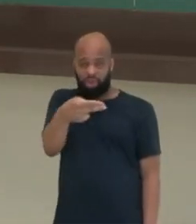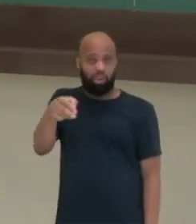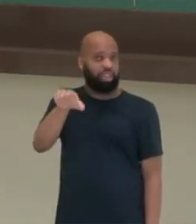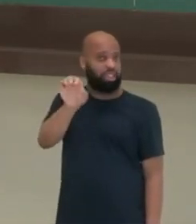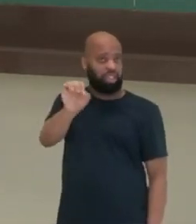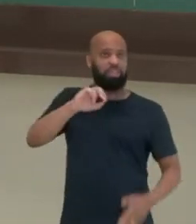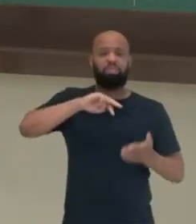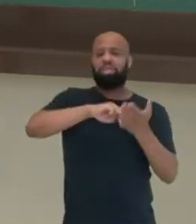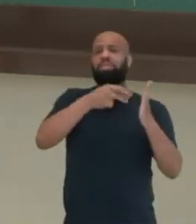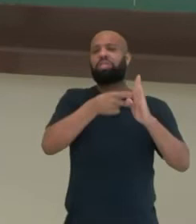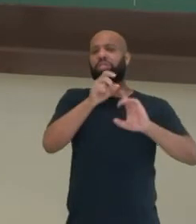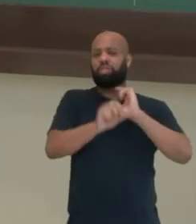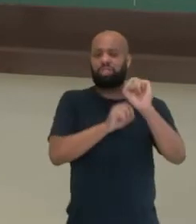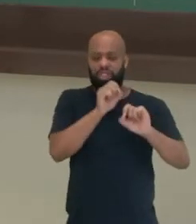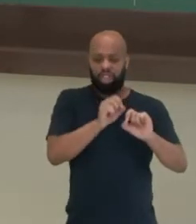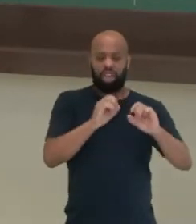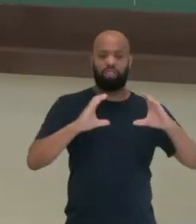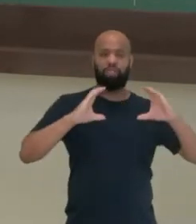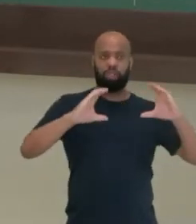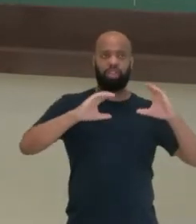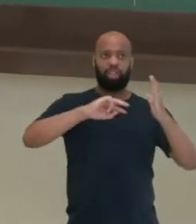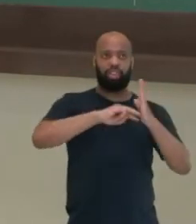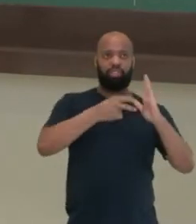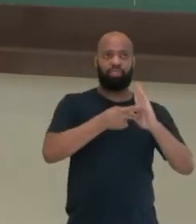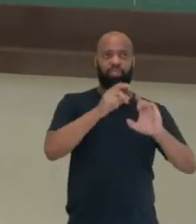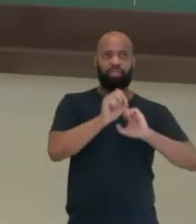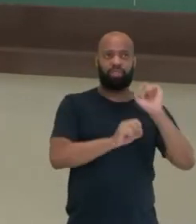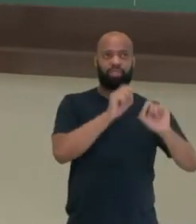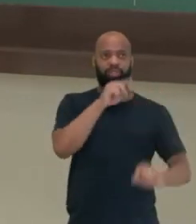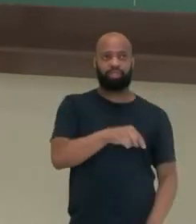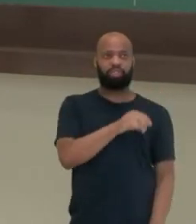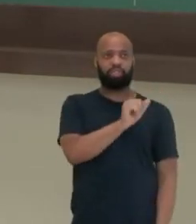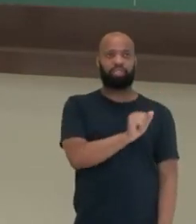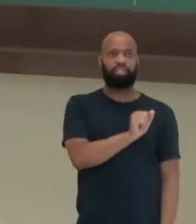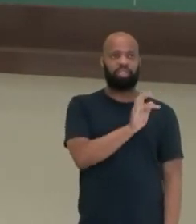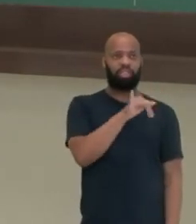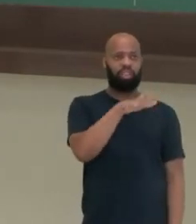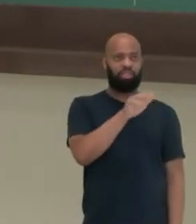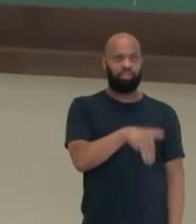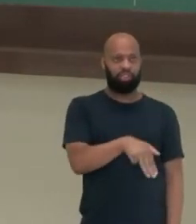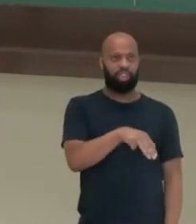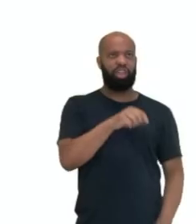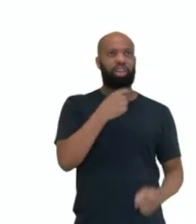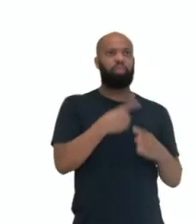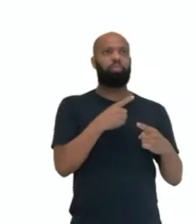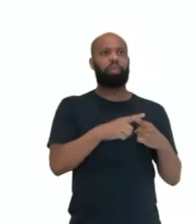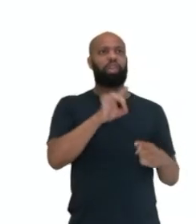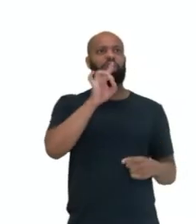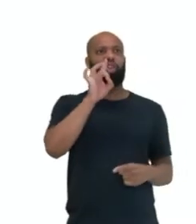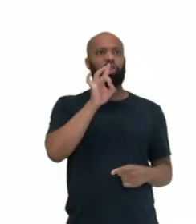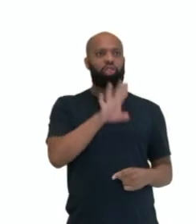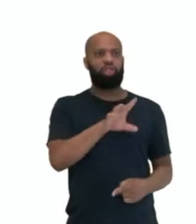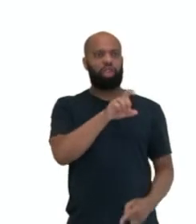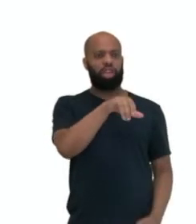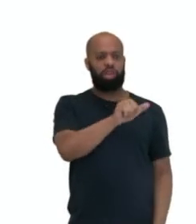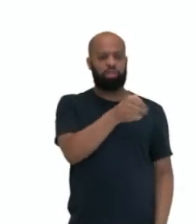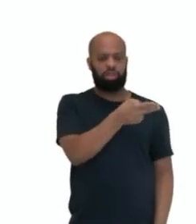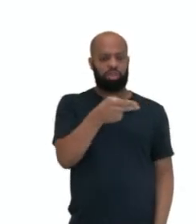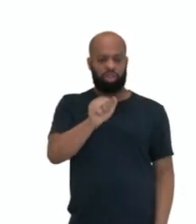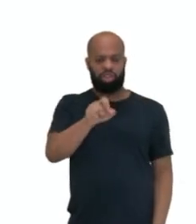subtraído, a função se chama afim, porque ela é só y igual a x. E dessa função afim, ela é